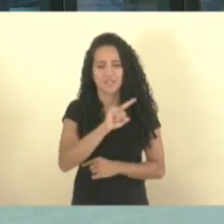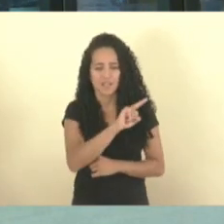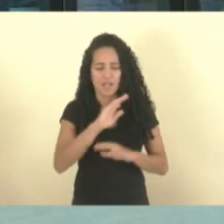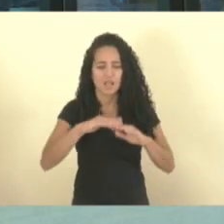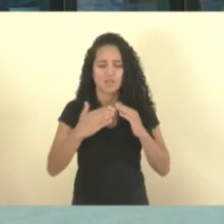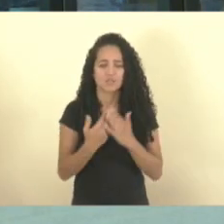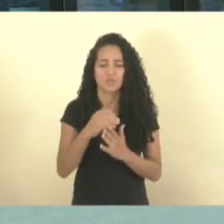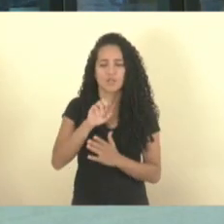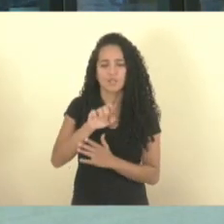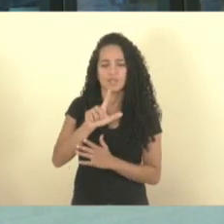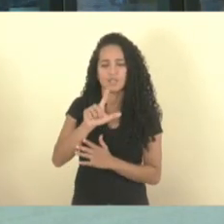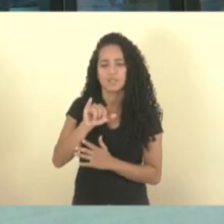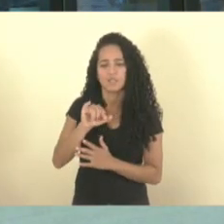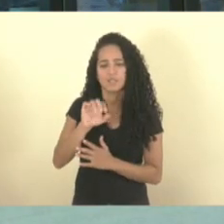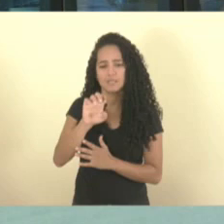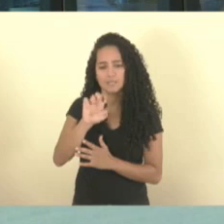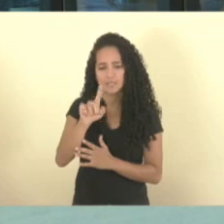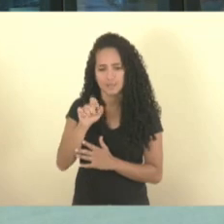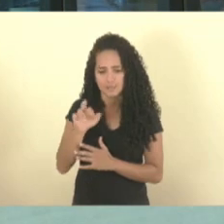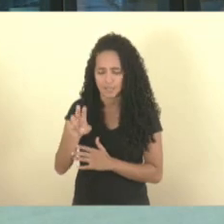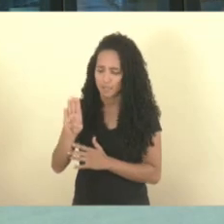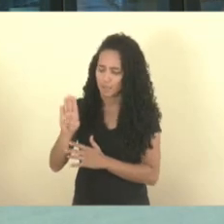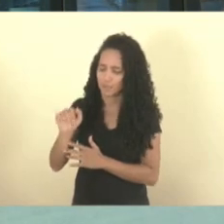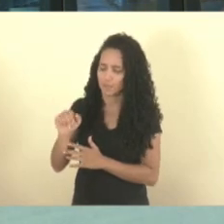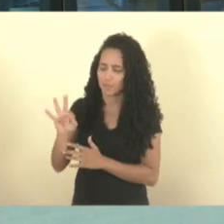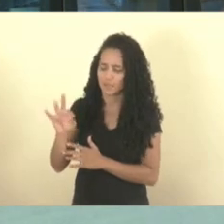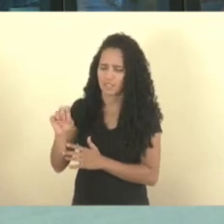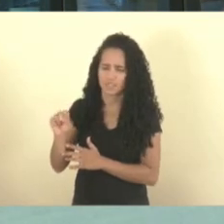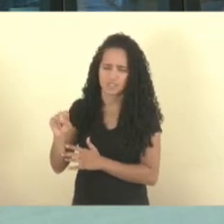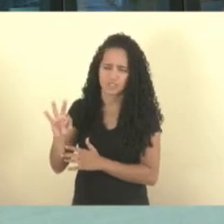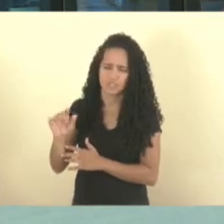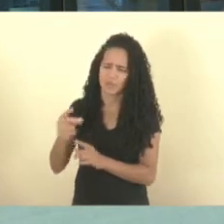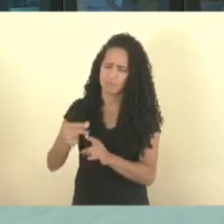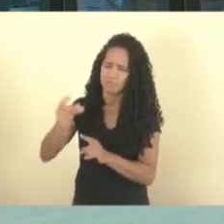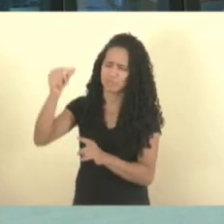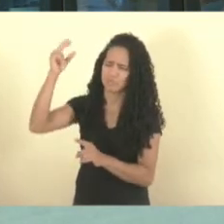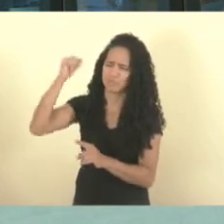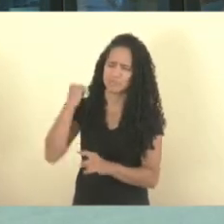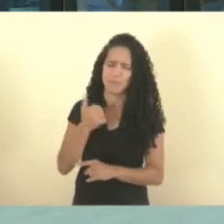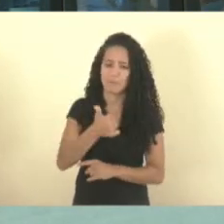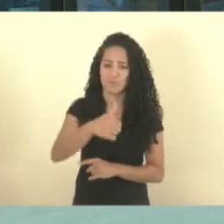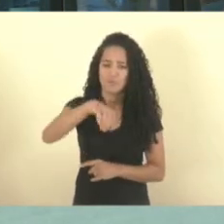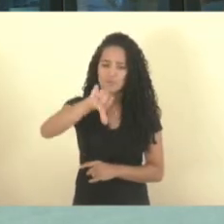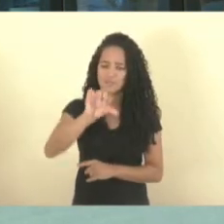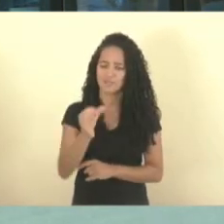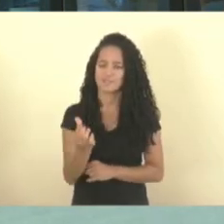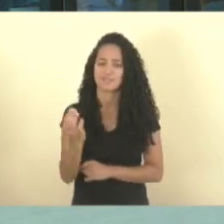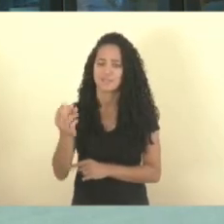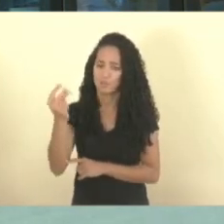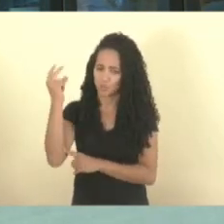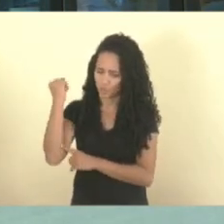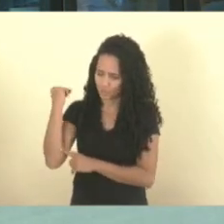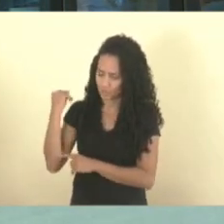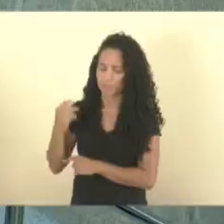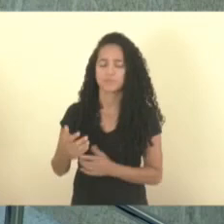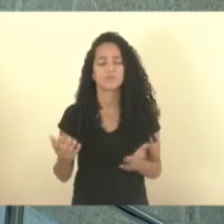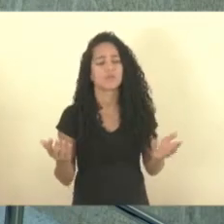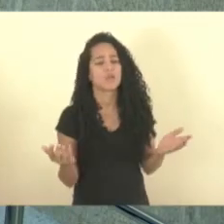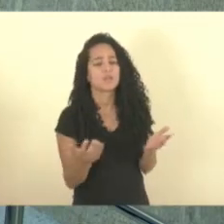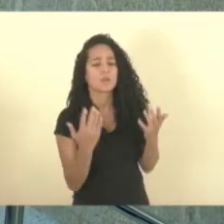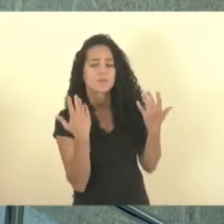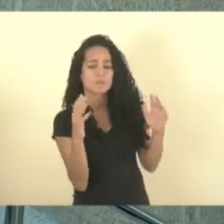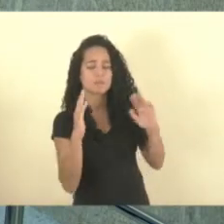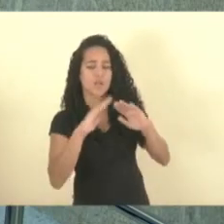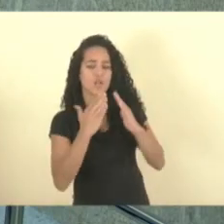Eliezer Batista, mas já tem alguns dias, foi na década de 60. Pois não, deputado Ari. Senhor presidente, também parabenizar a